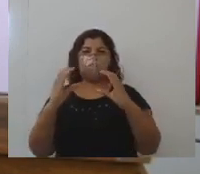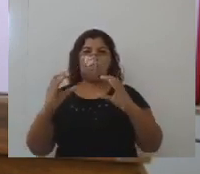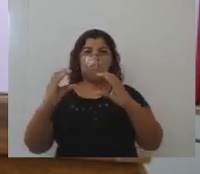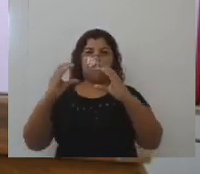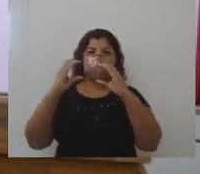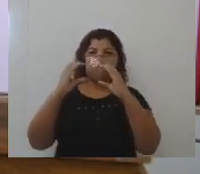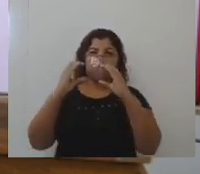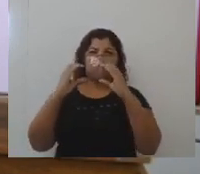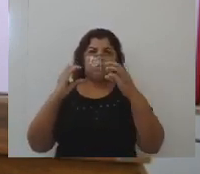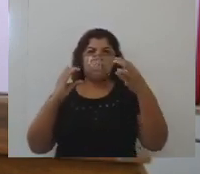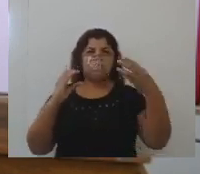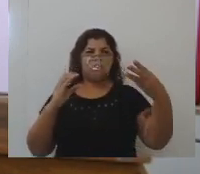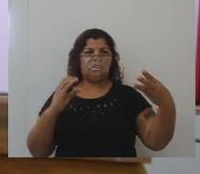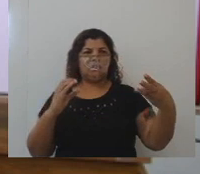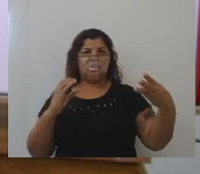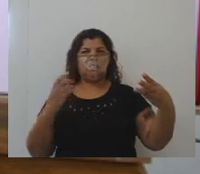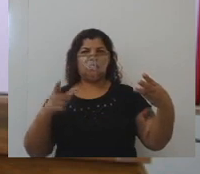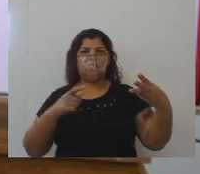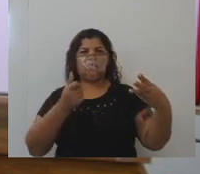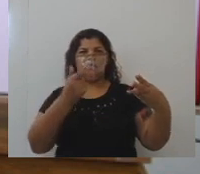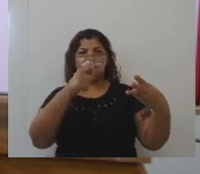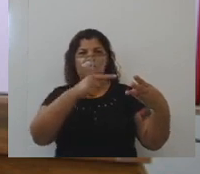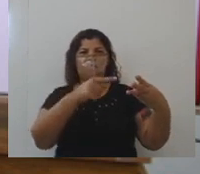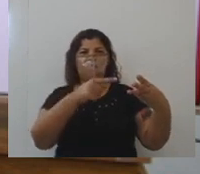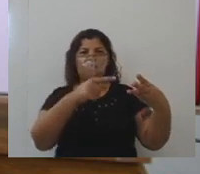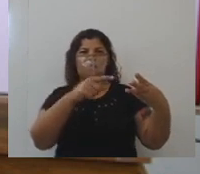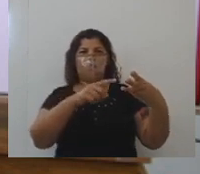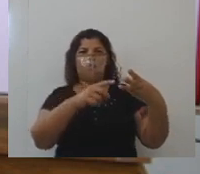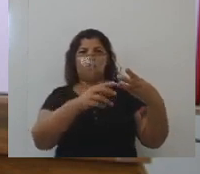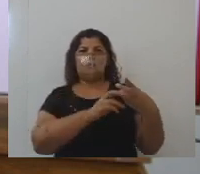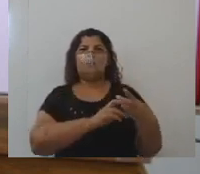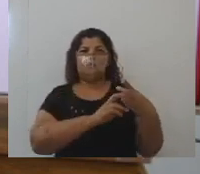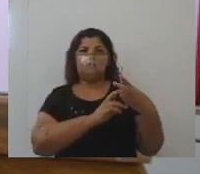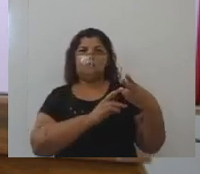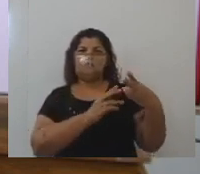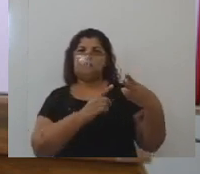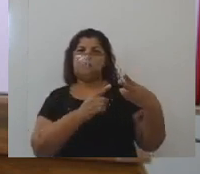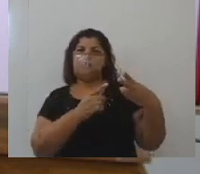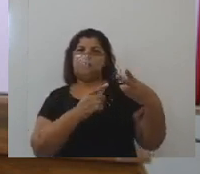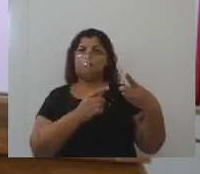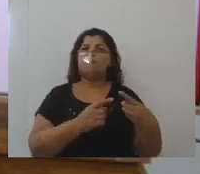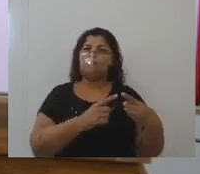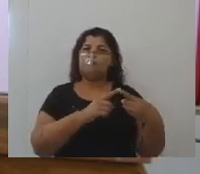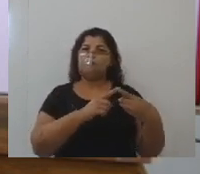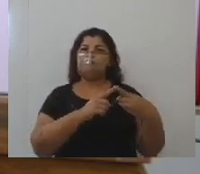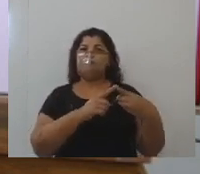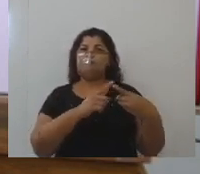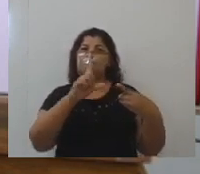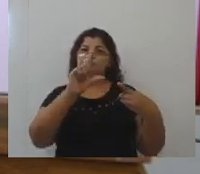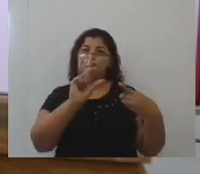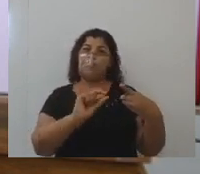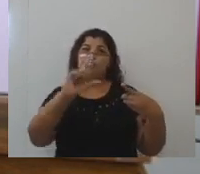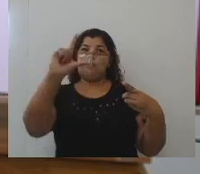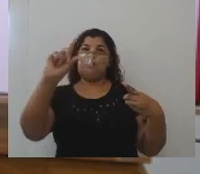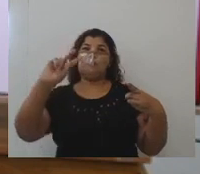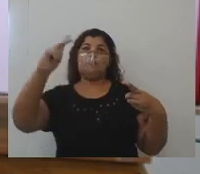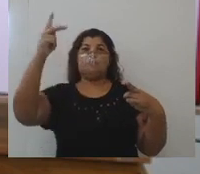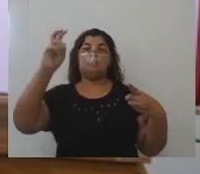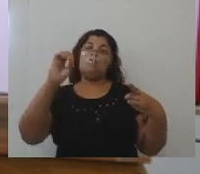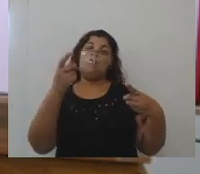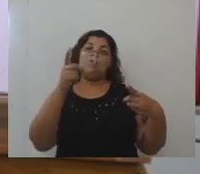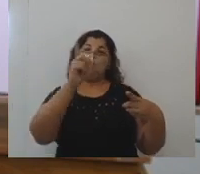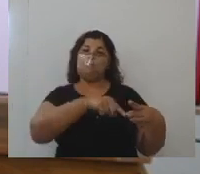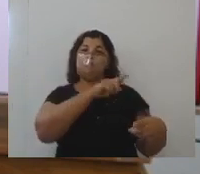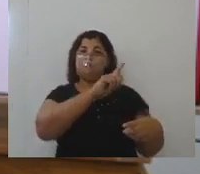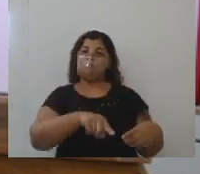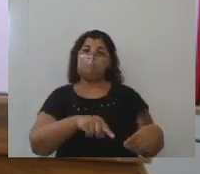se o preço do sanduíche aumentar, a tendência é você passar a comer 2, passar a comer 1 ou passar a comer mais nenhum. Então é isso